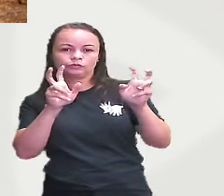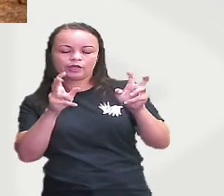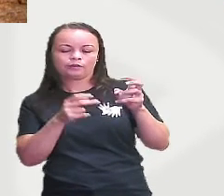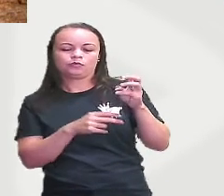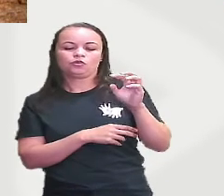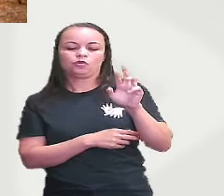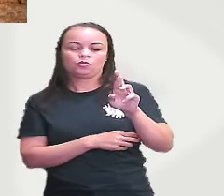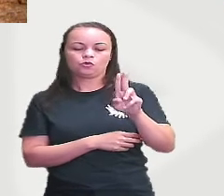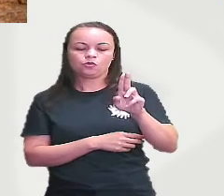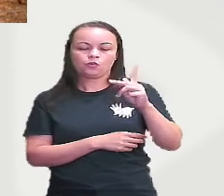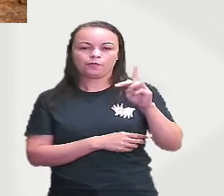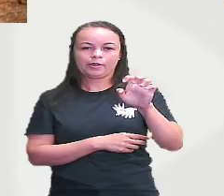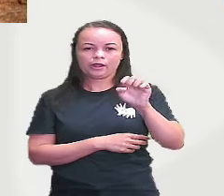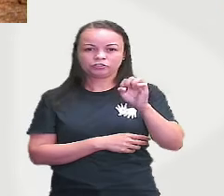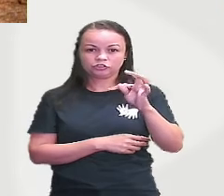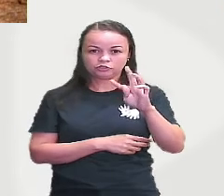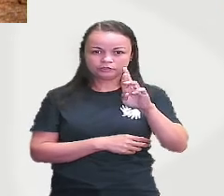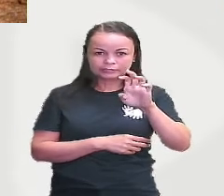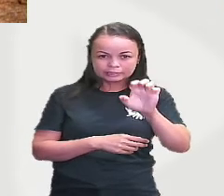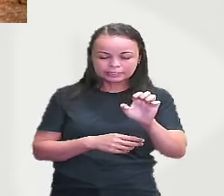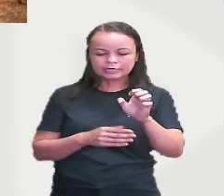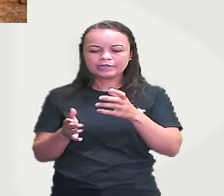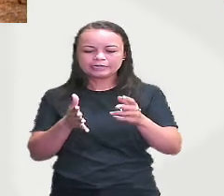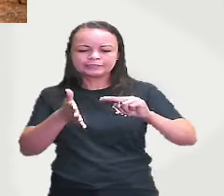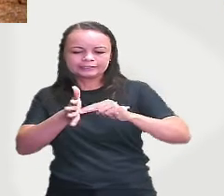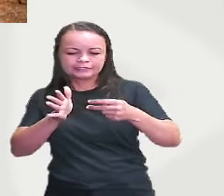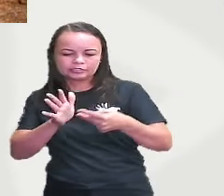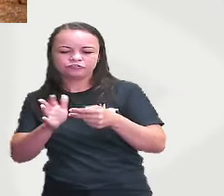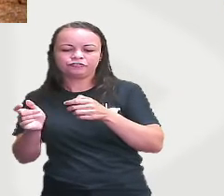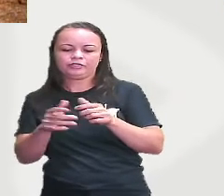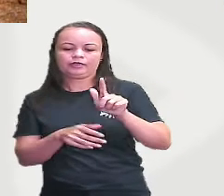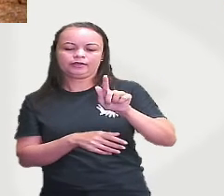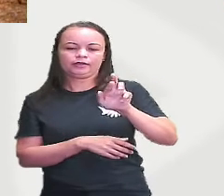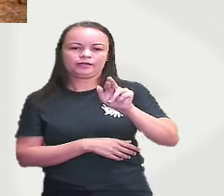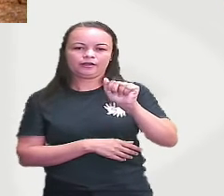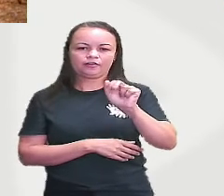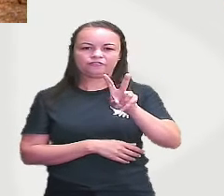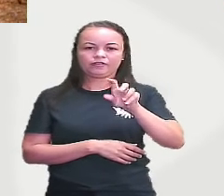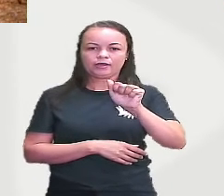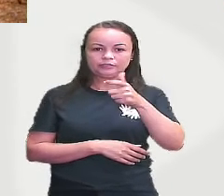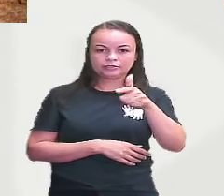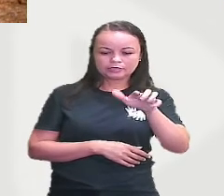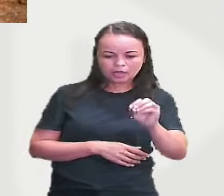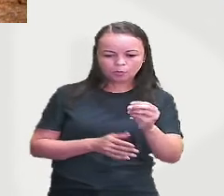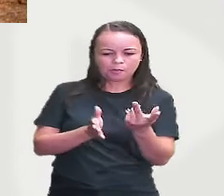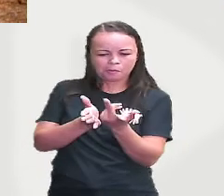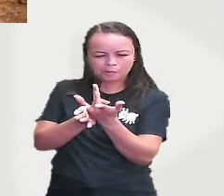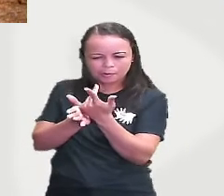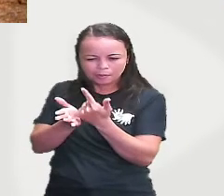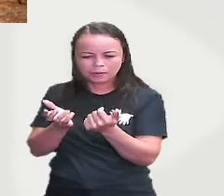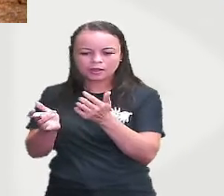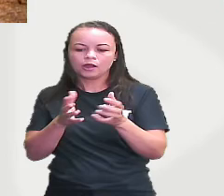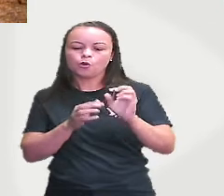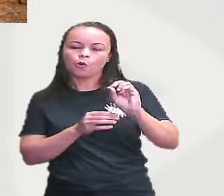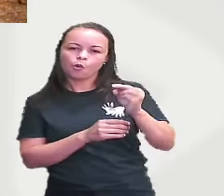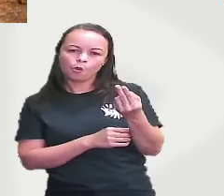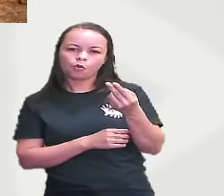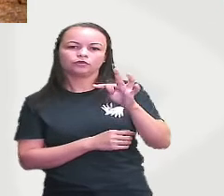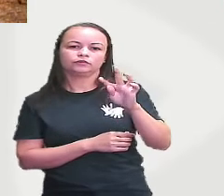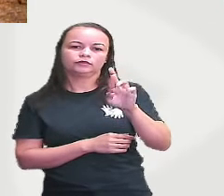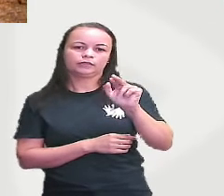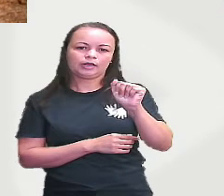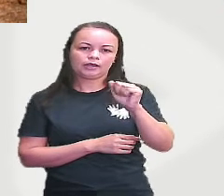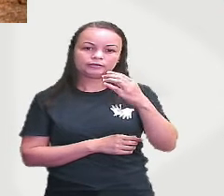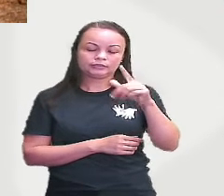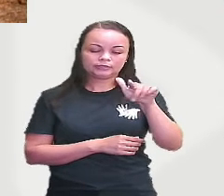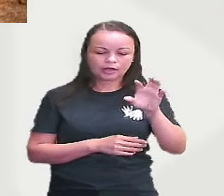e significa gravação ou traçado, fazendo referência direta às técnicas empregadas nas pinturas que representam